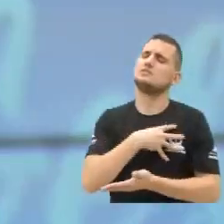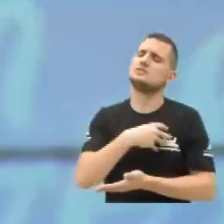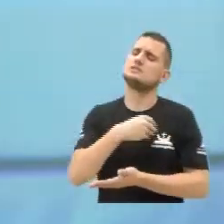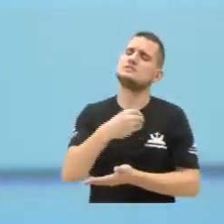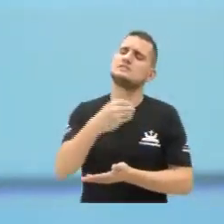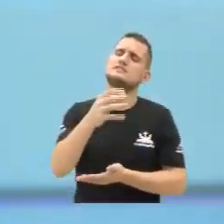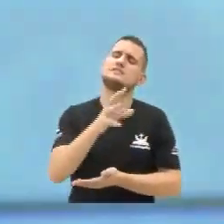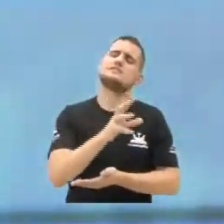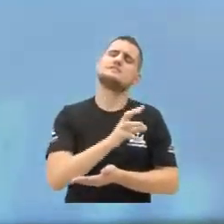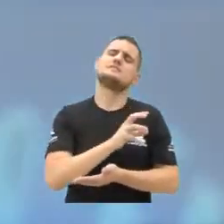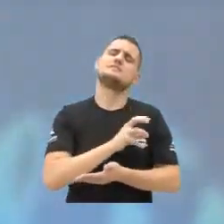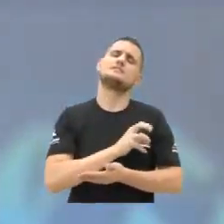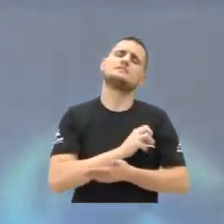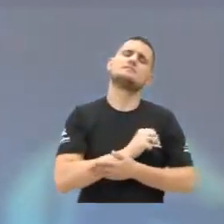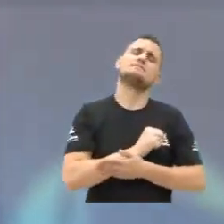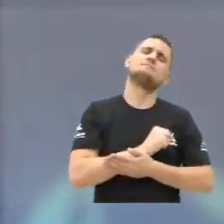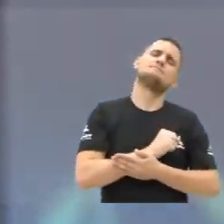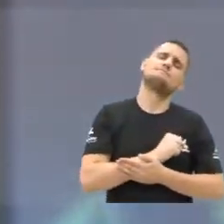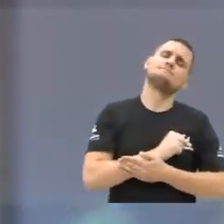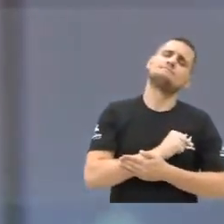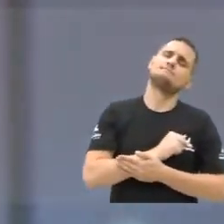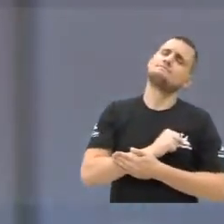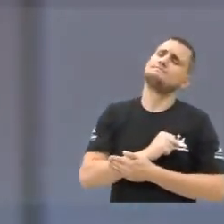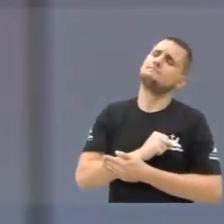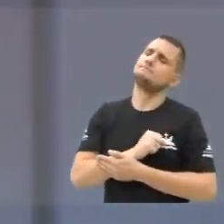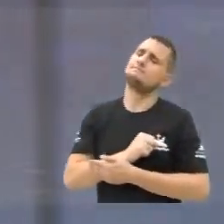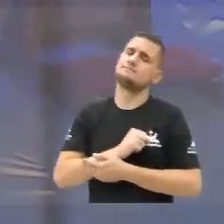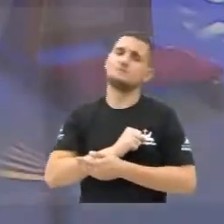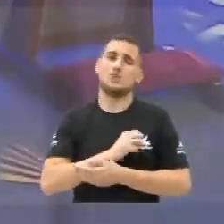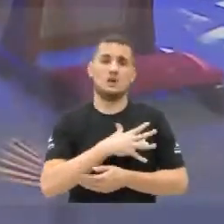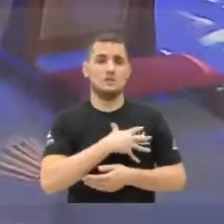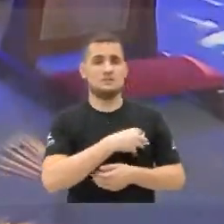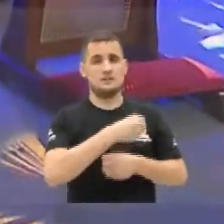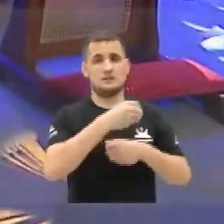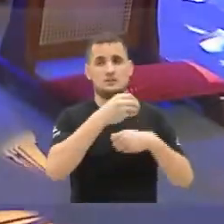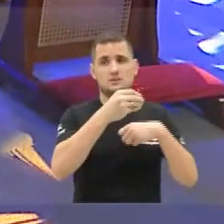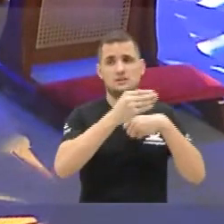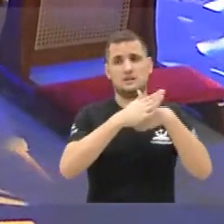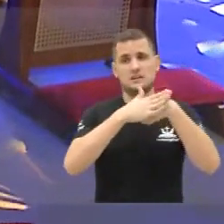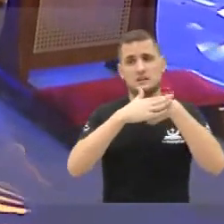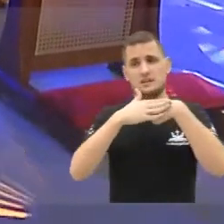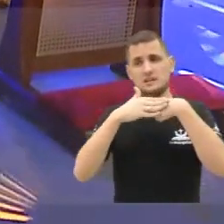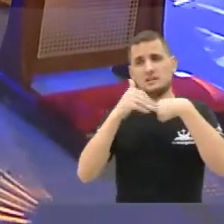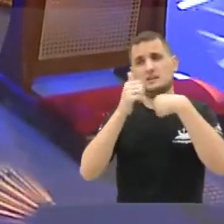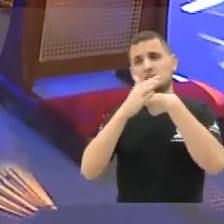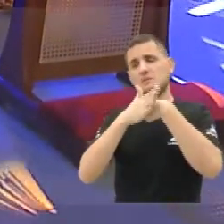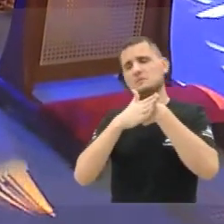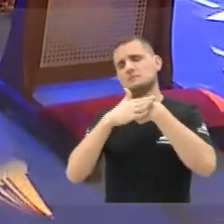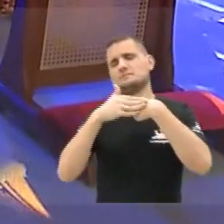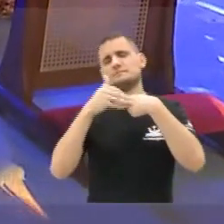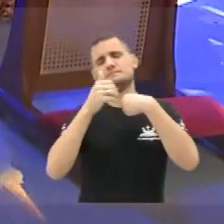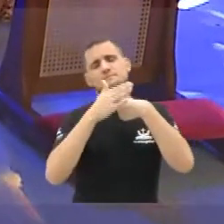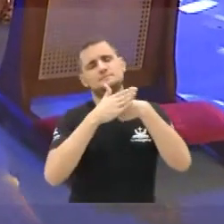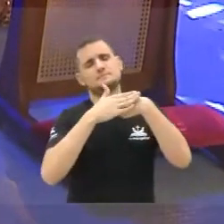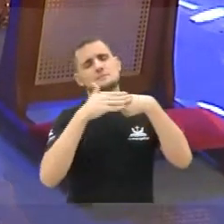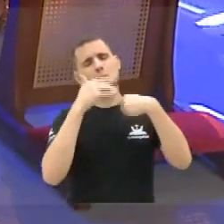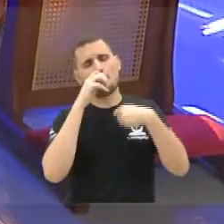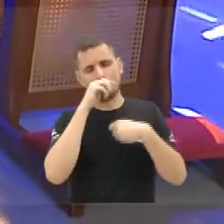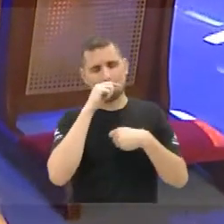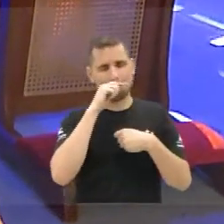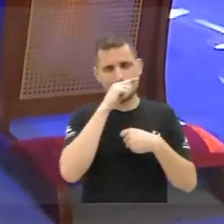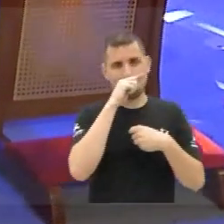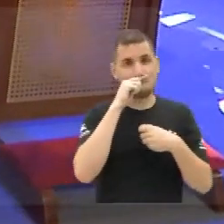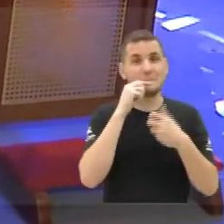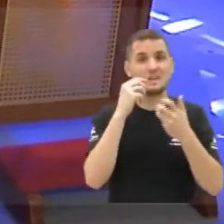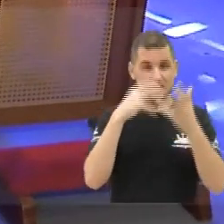amado, filho querido. Filho querido, mais uma vez,